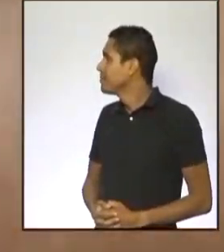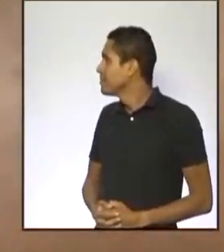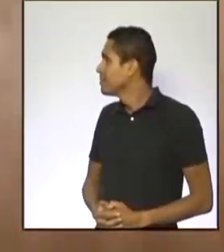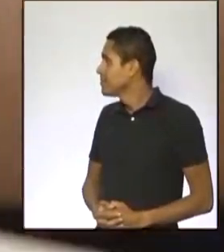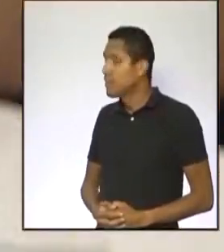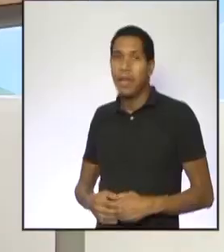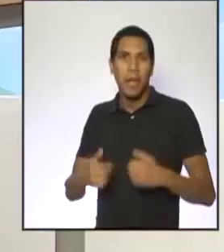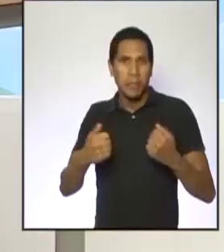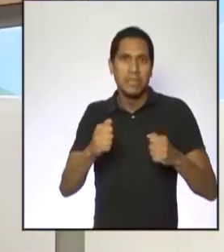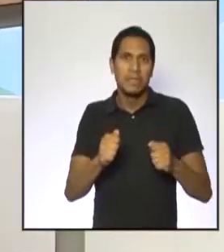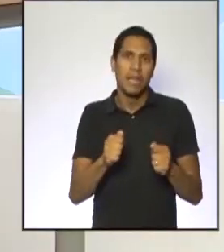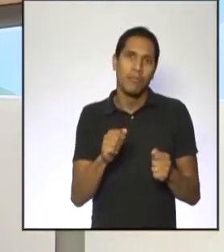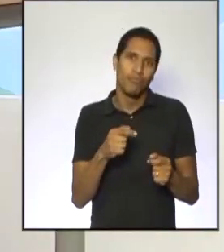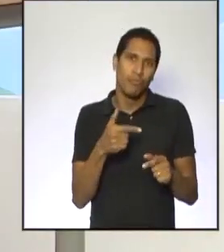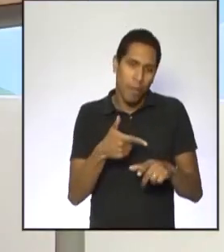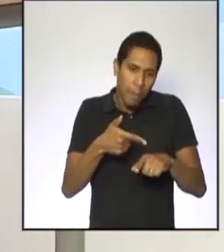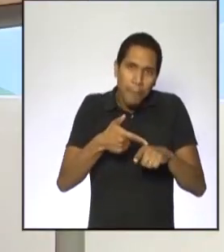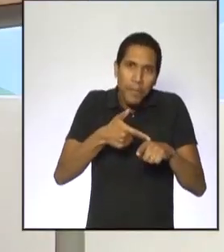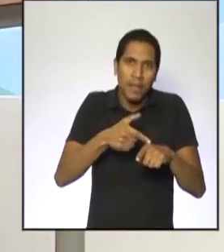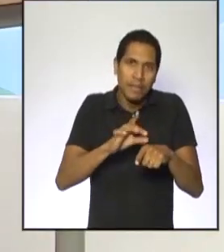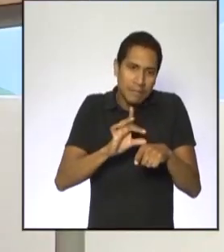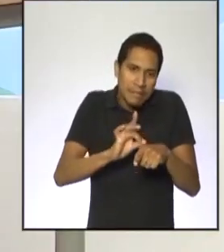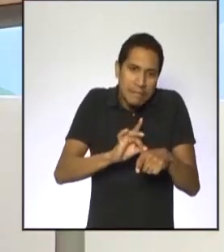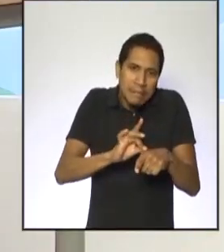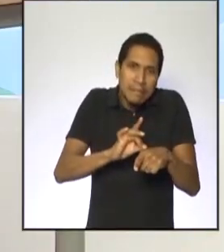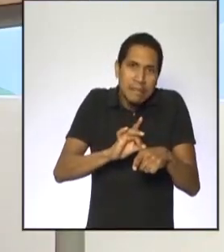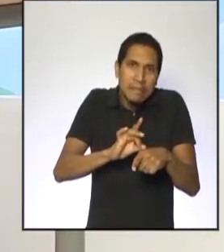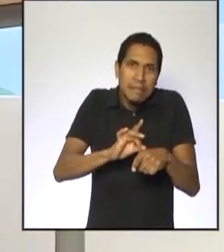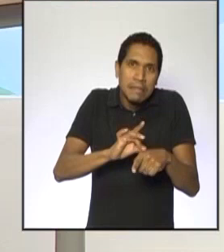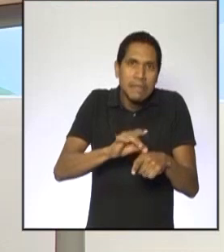ficar segurando, então, para que isso fique em pé.